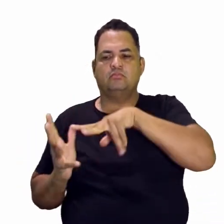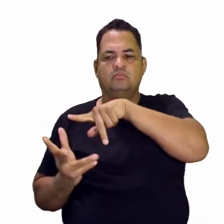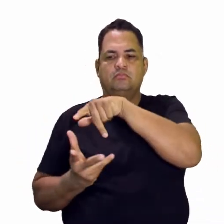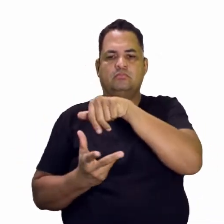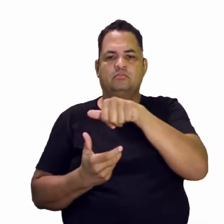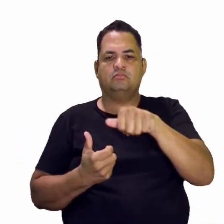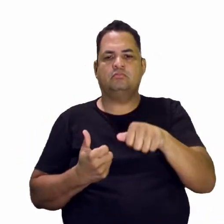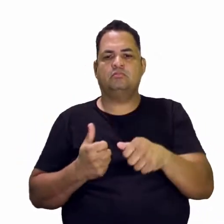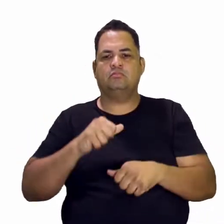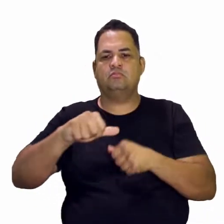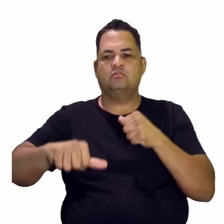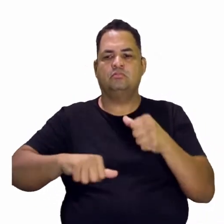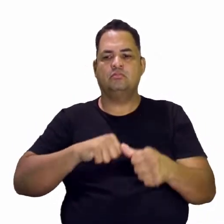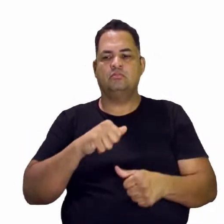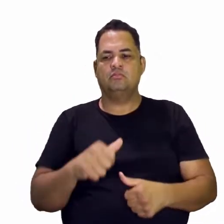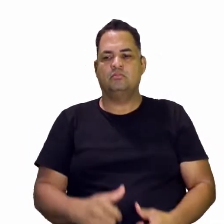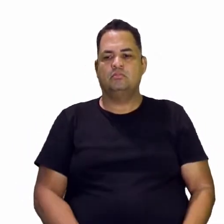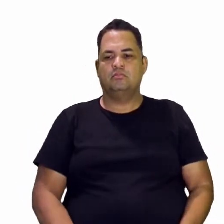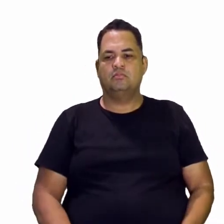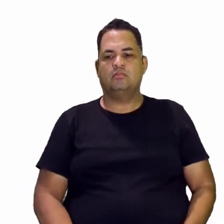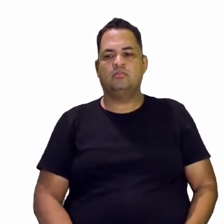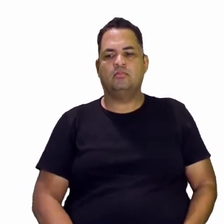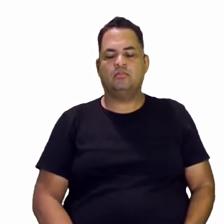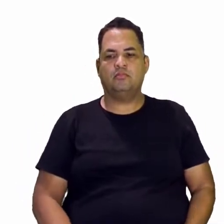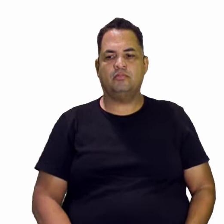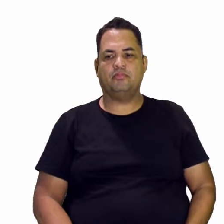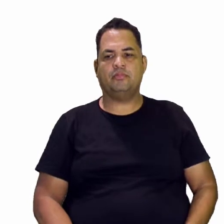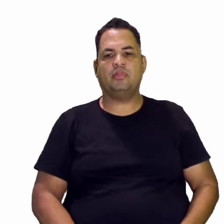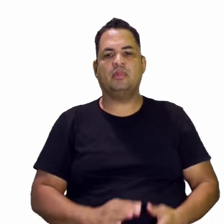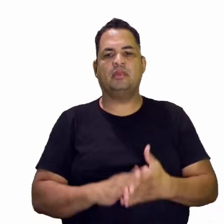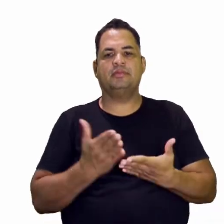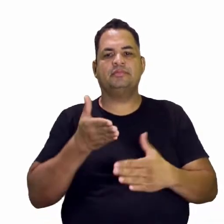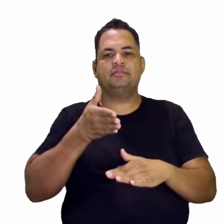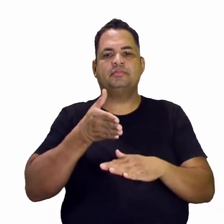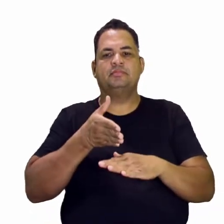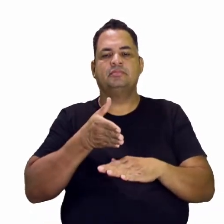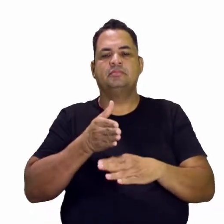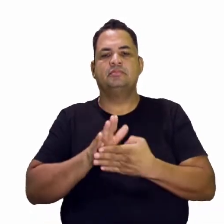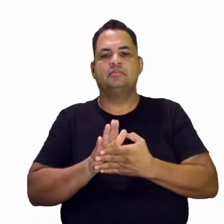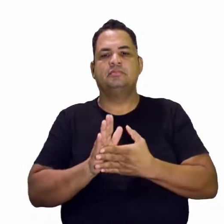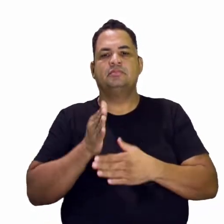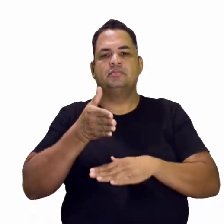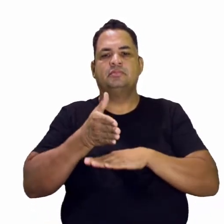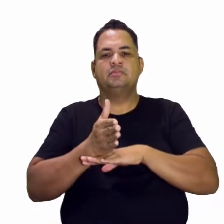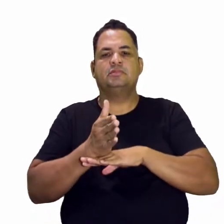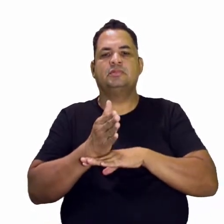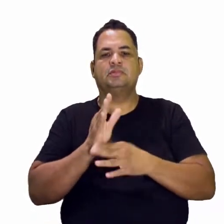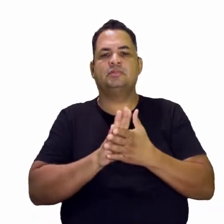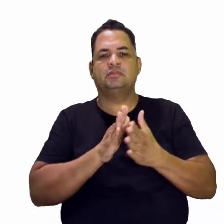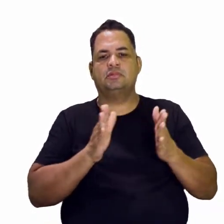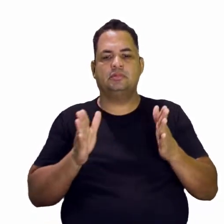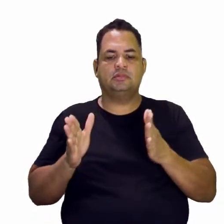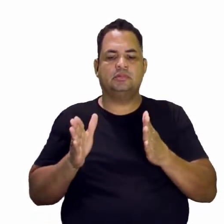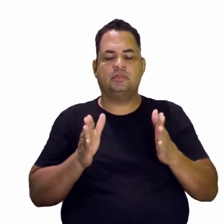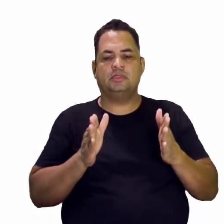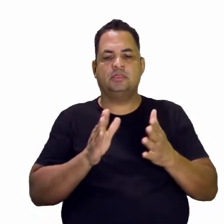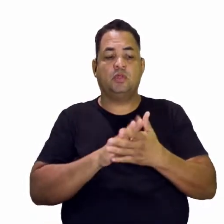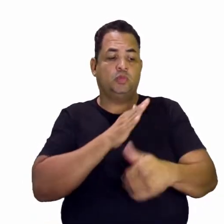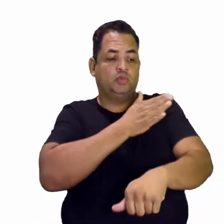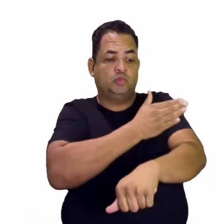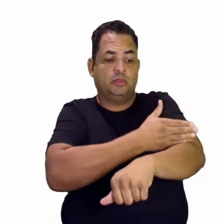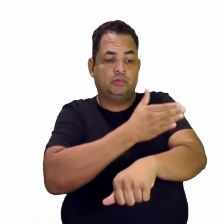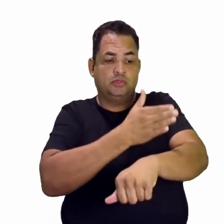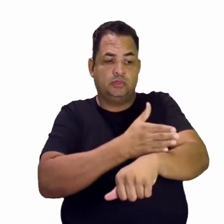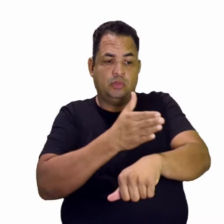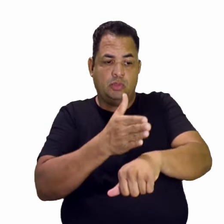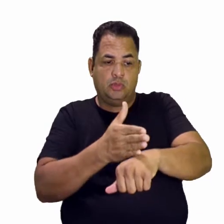mudanças a nível geológico, tá? Entra aqui dentro desse tempo geológico. E o tempo histórico,